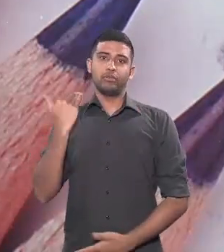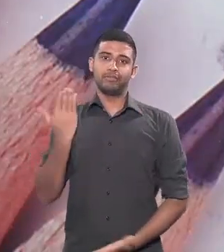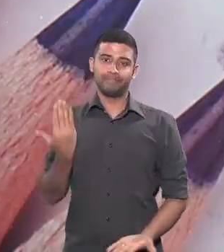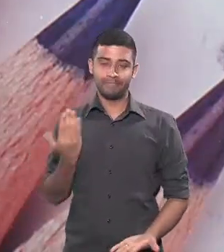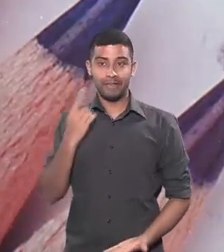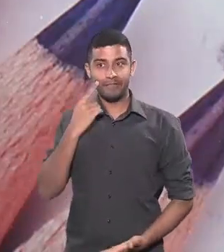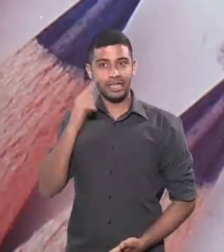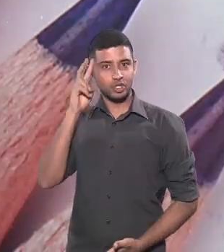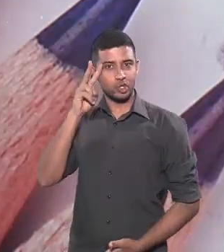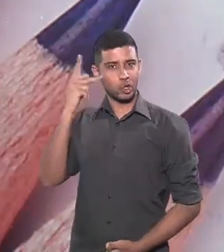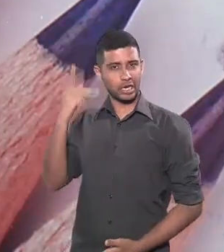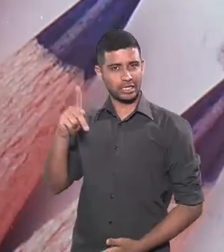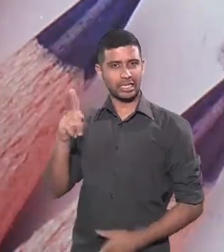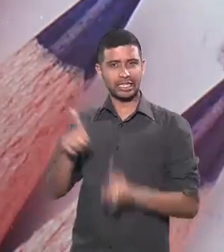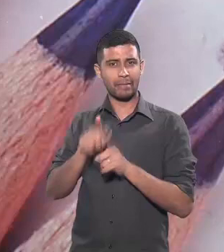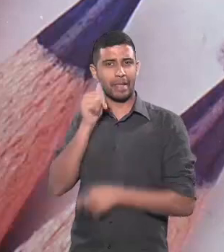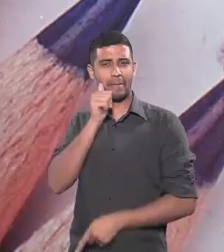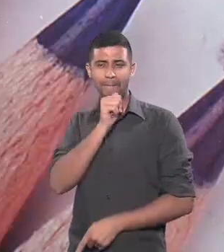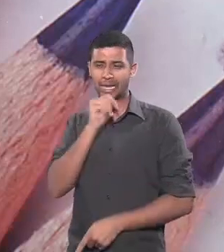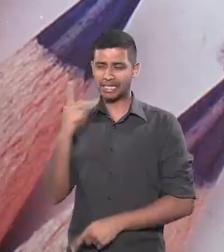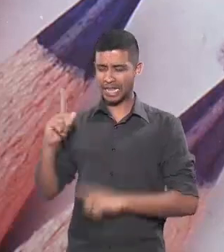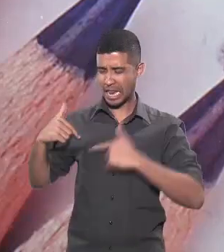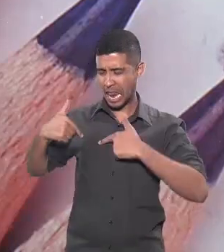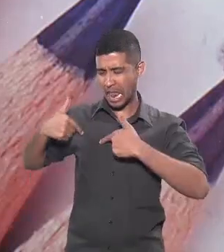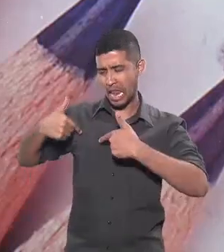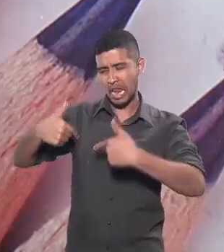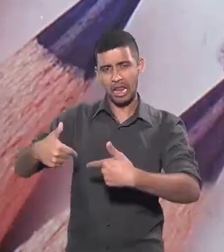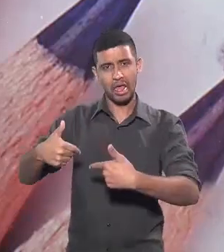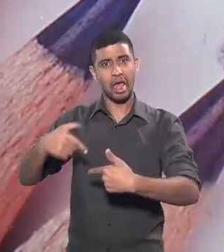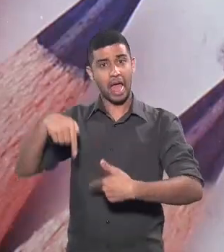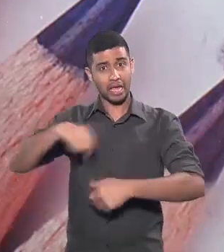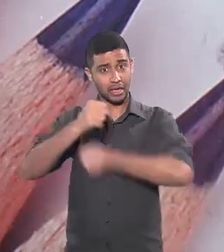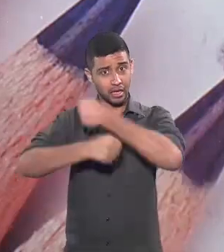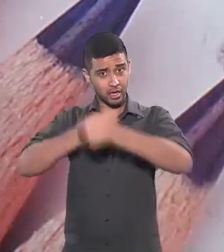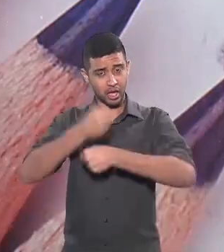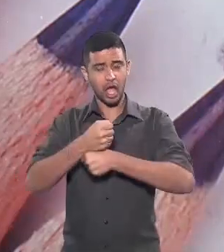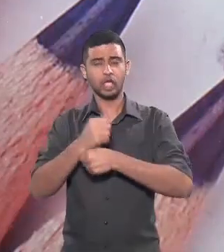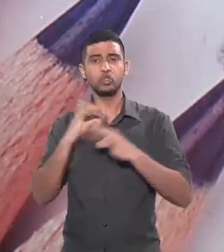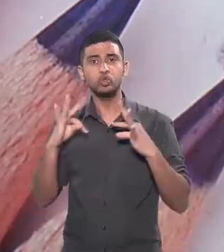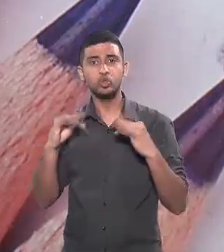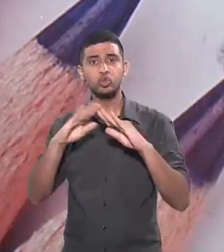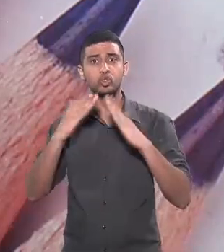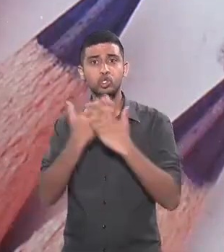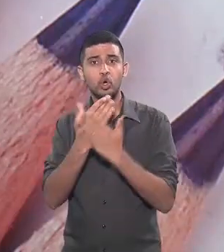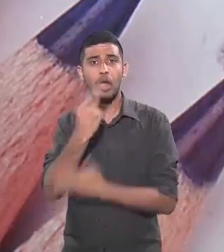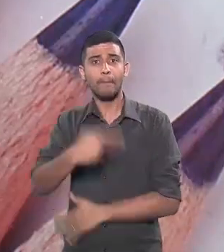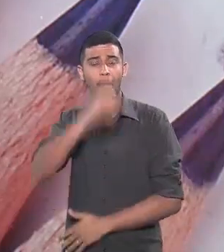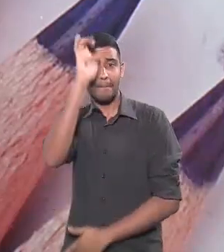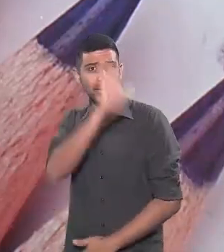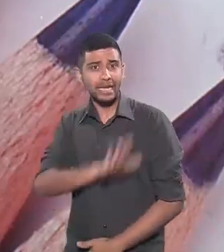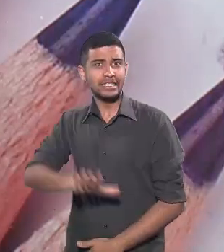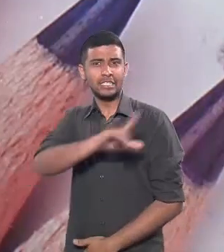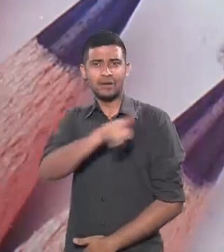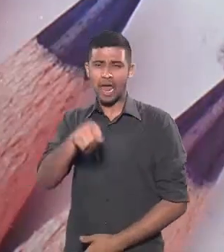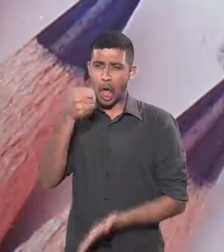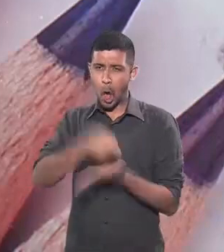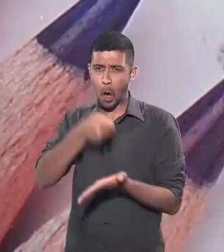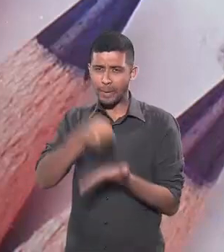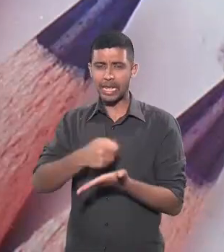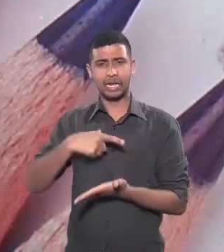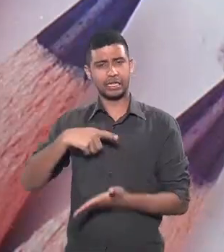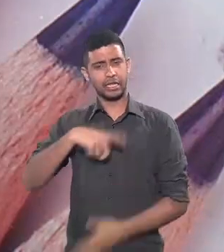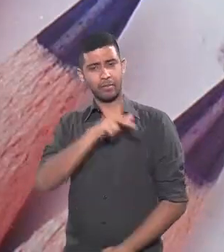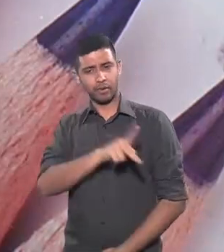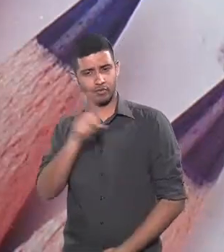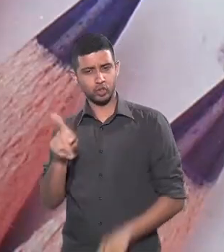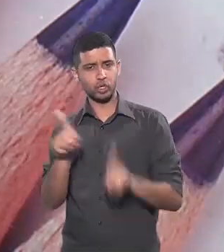Por causa desta história e da luta da mãe do menino, a partir deste ano, todas as escolas do Brasil são obrigadas